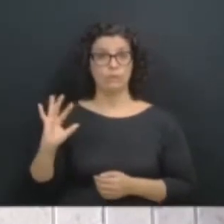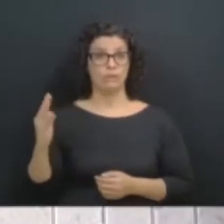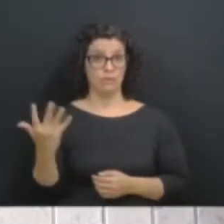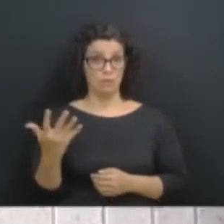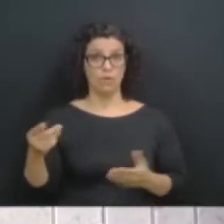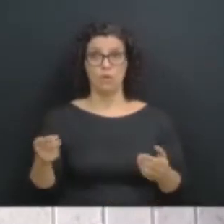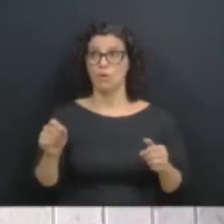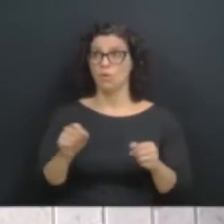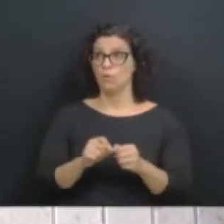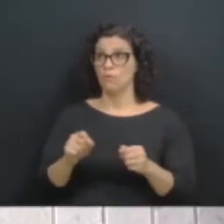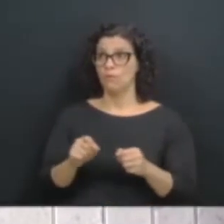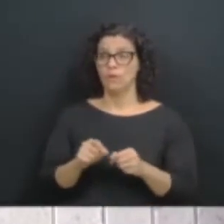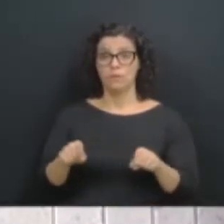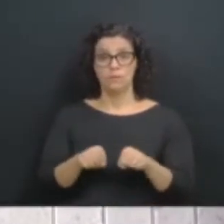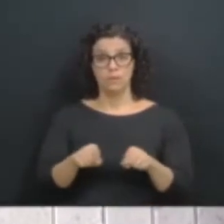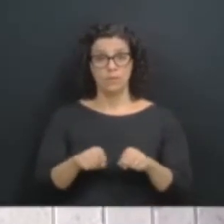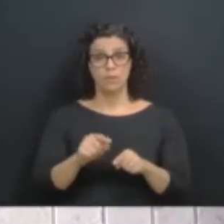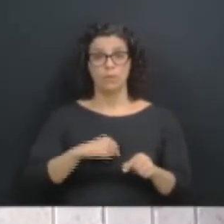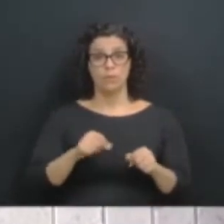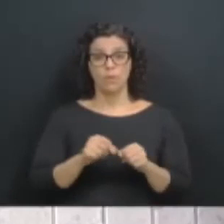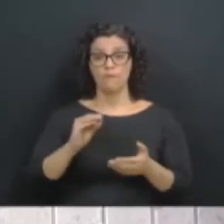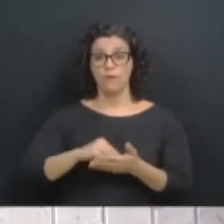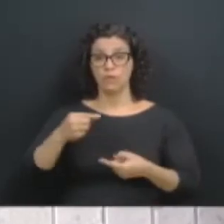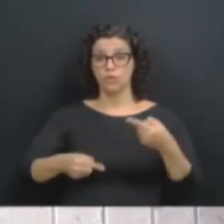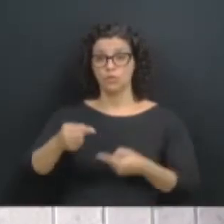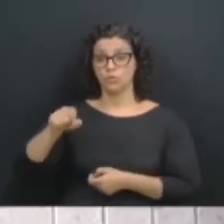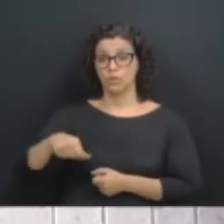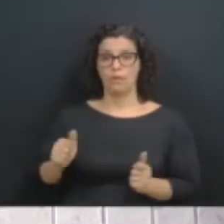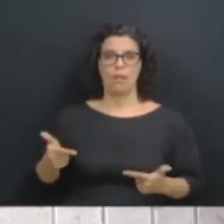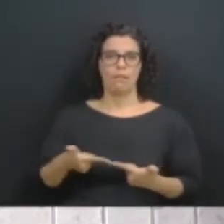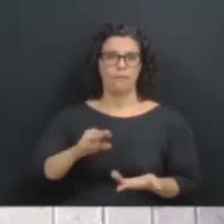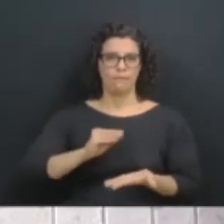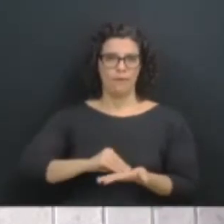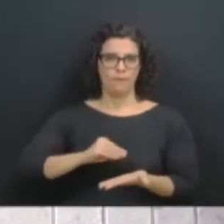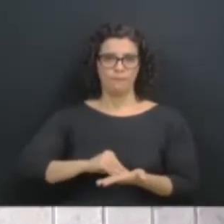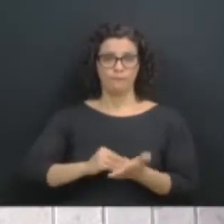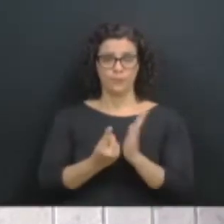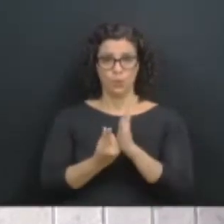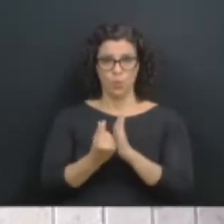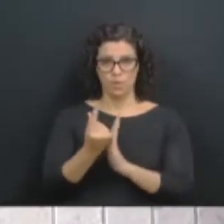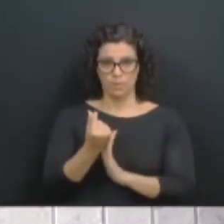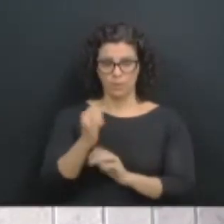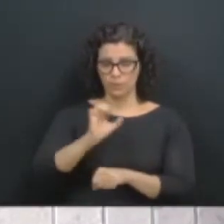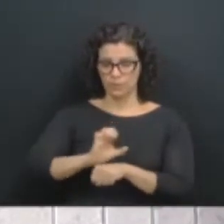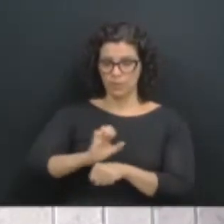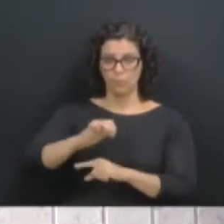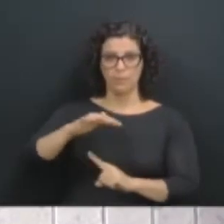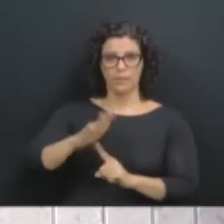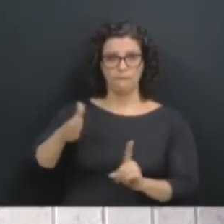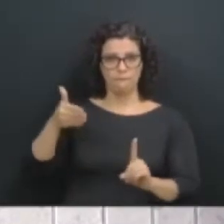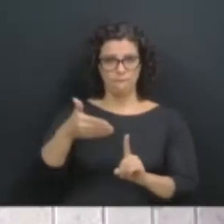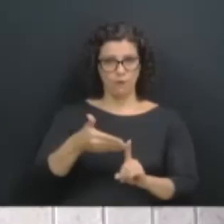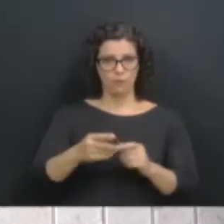sendo feito e a ausência desse debate aqui na casa. O orçamento do nosso Estado, dedicado